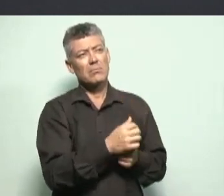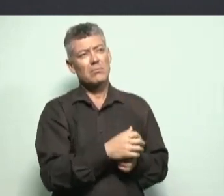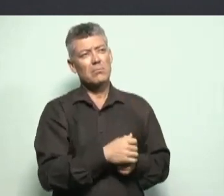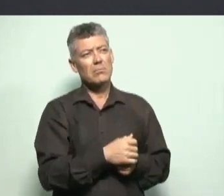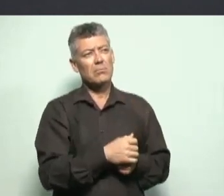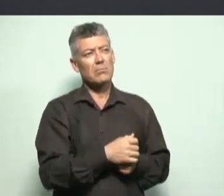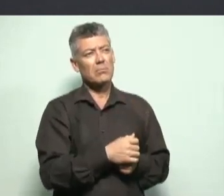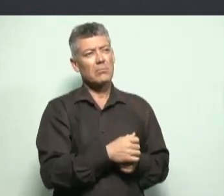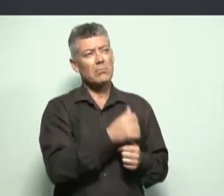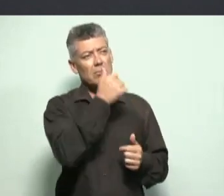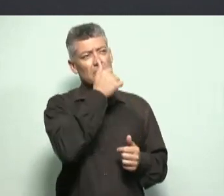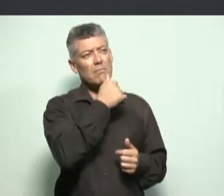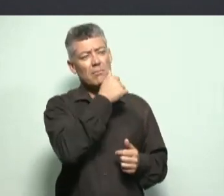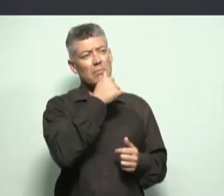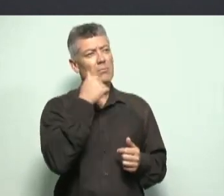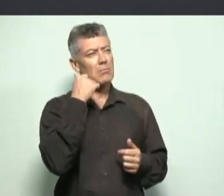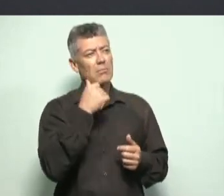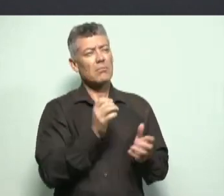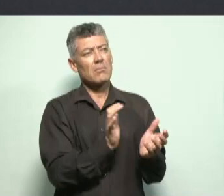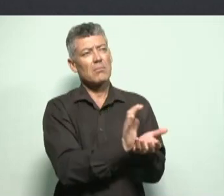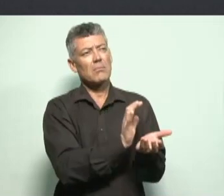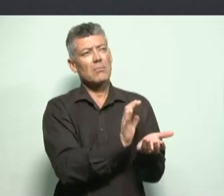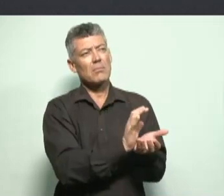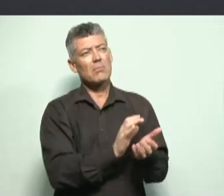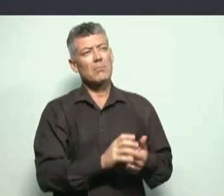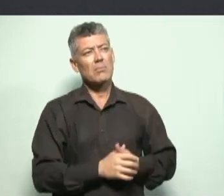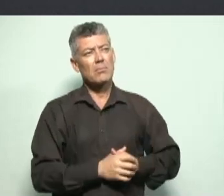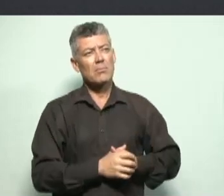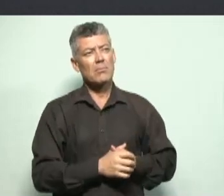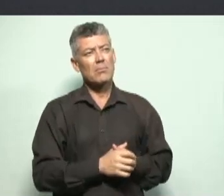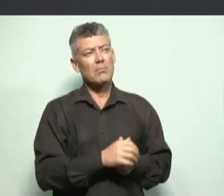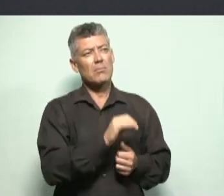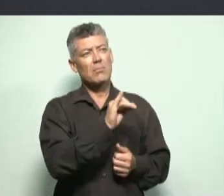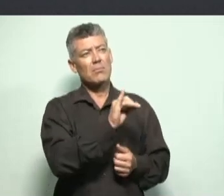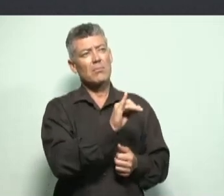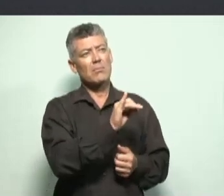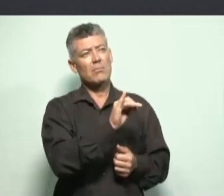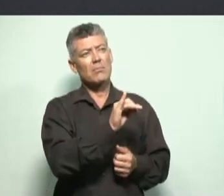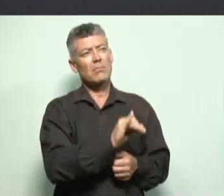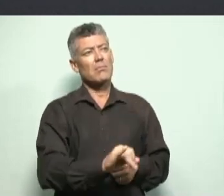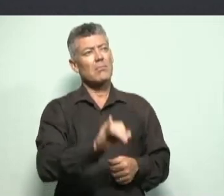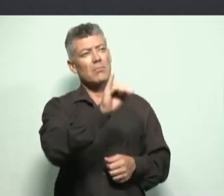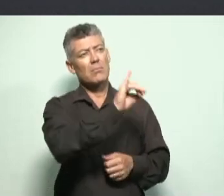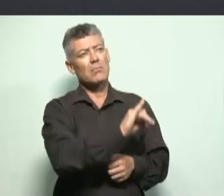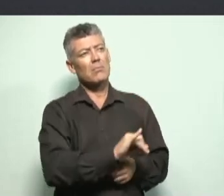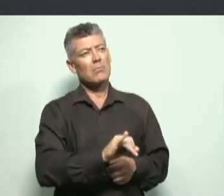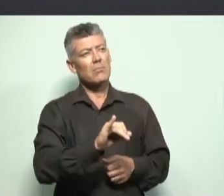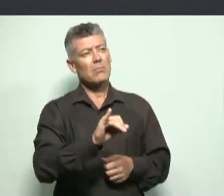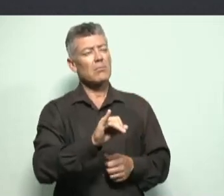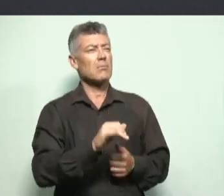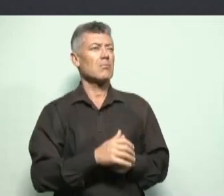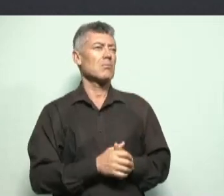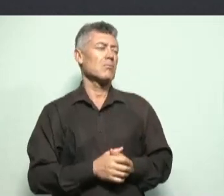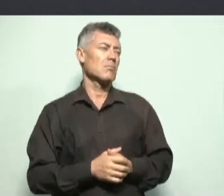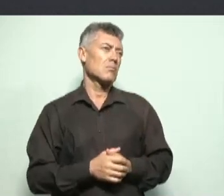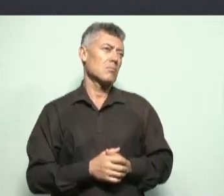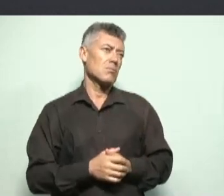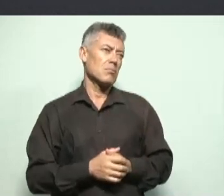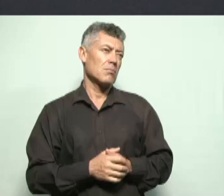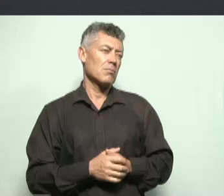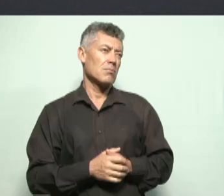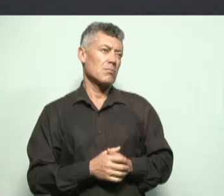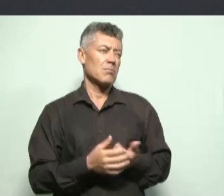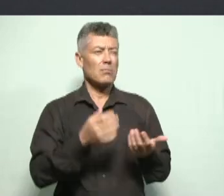do sacrifício do povo, que é o Banco Itaú. É o Banco Itaú. A